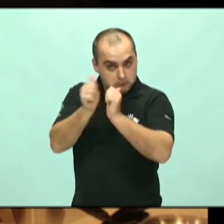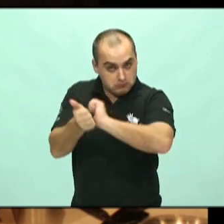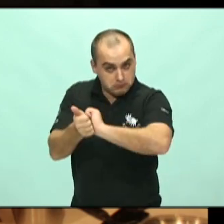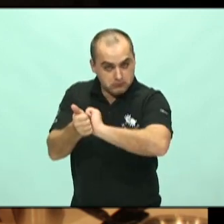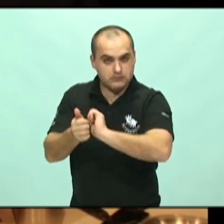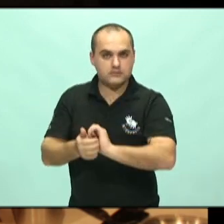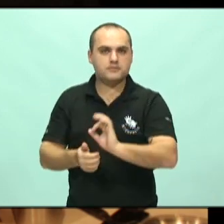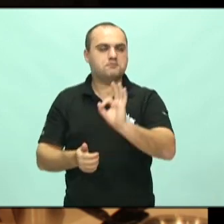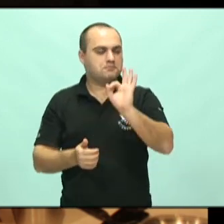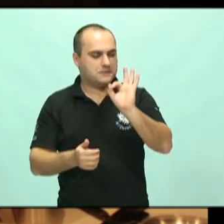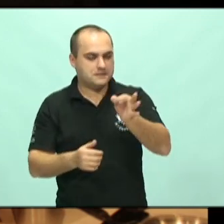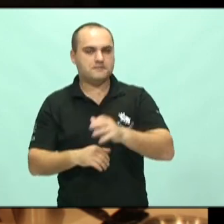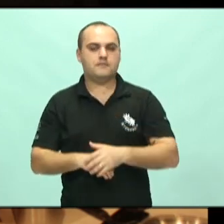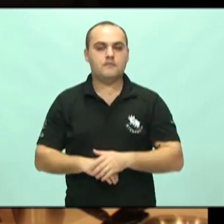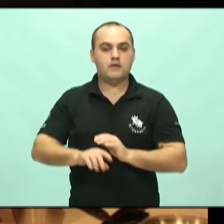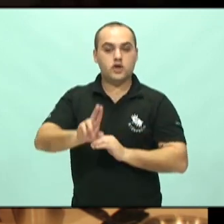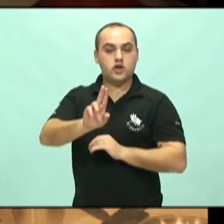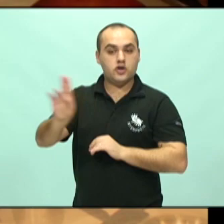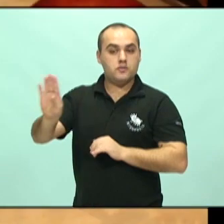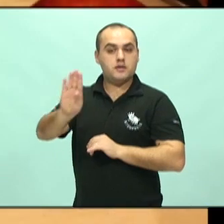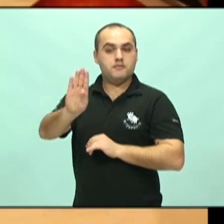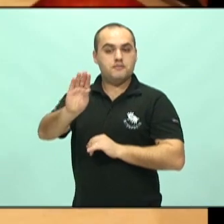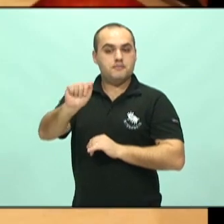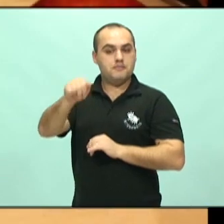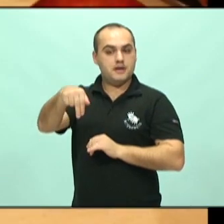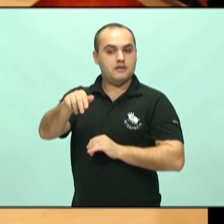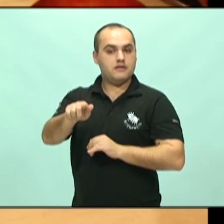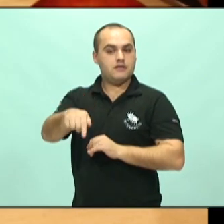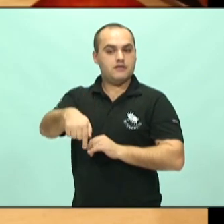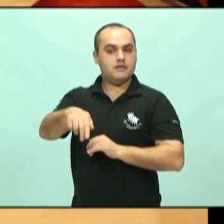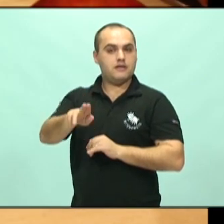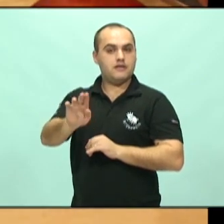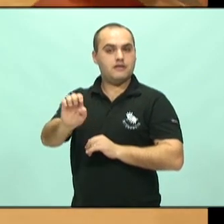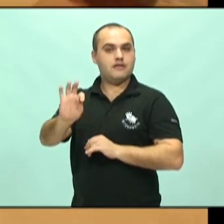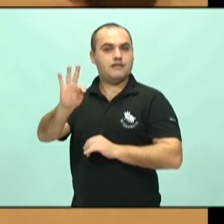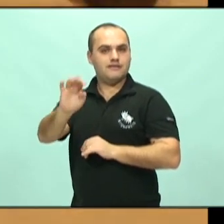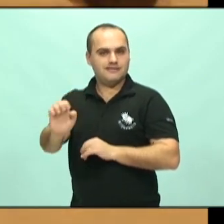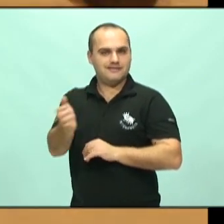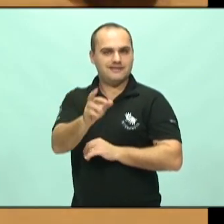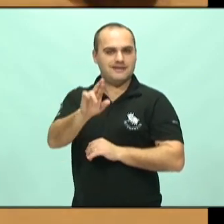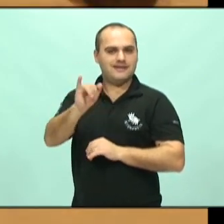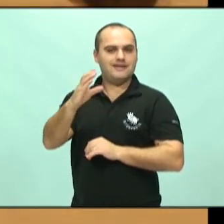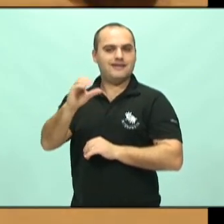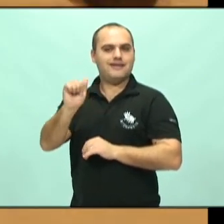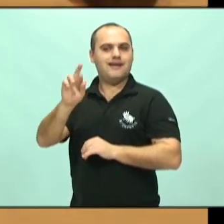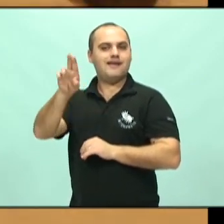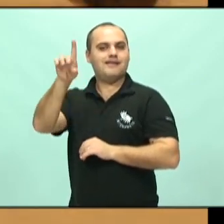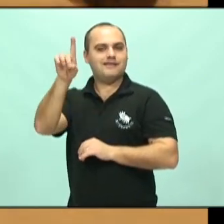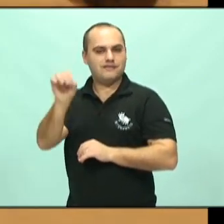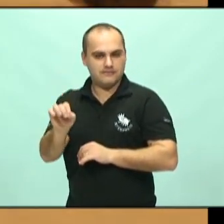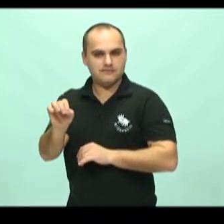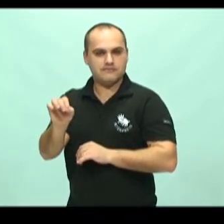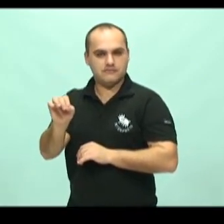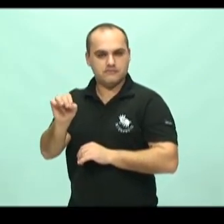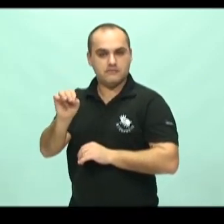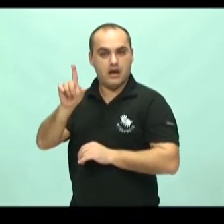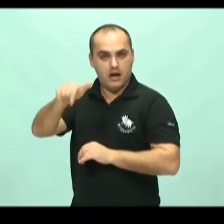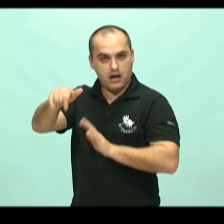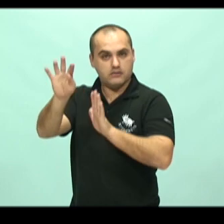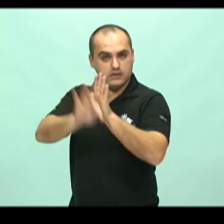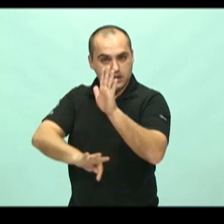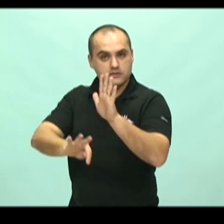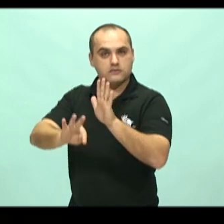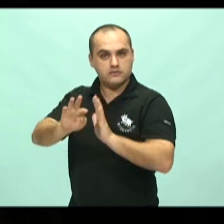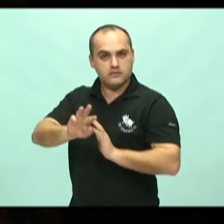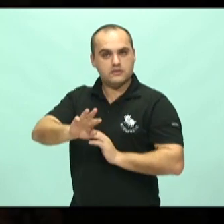Chama o espetáculo O Banquete de Ricardo e é uma adaptação a partir do texto Ricardo III de Shakespeare. Então,